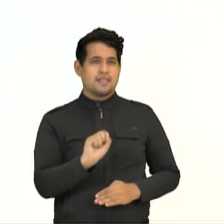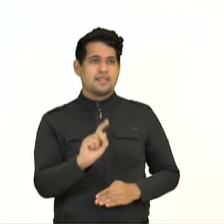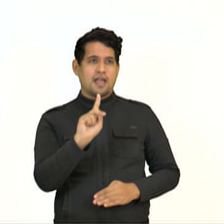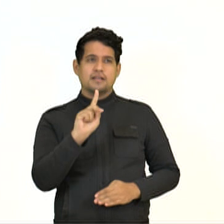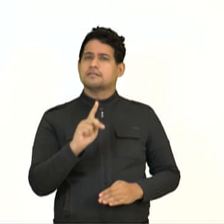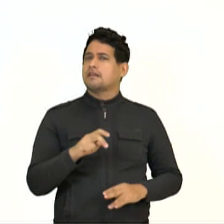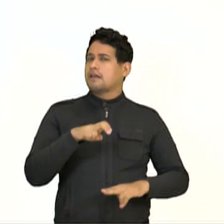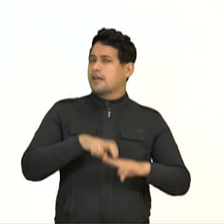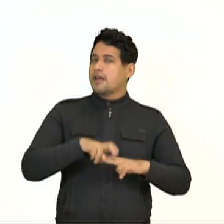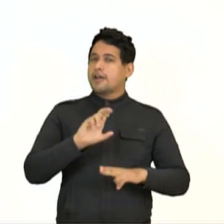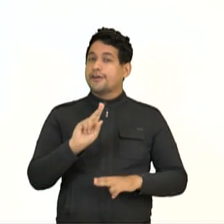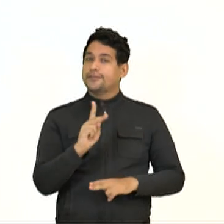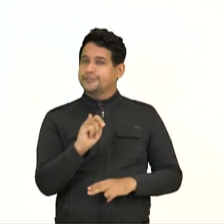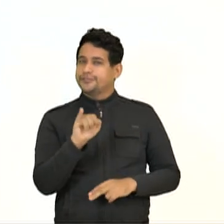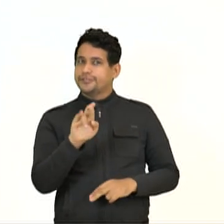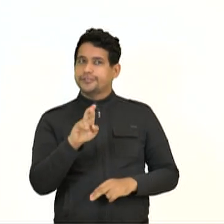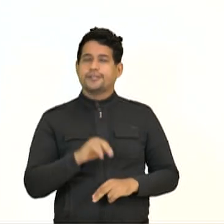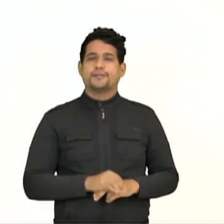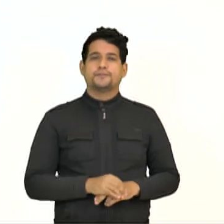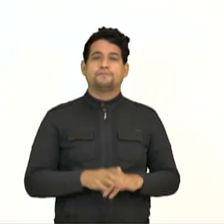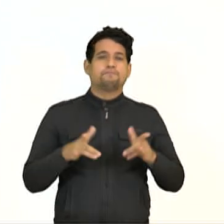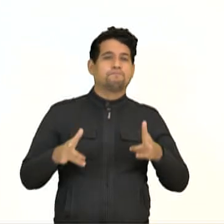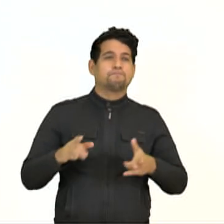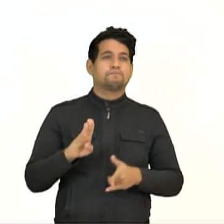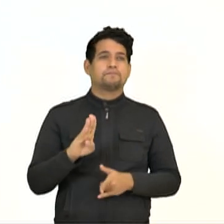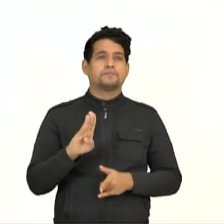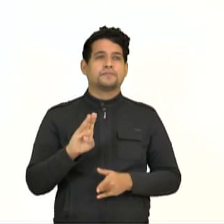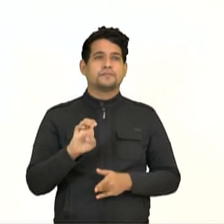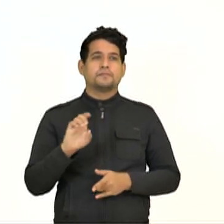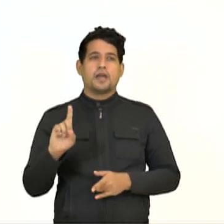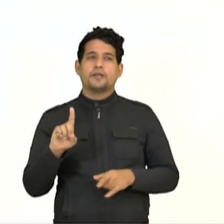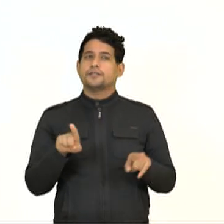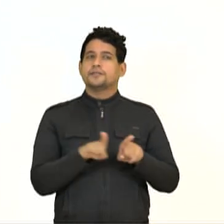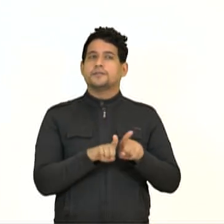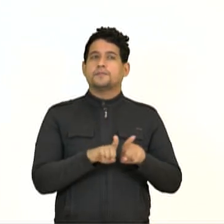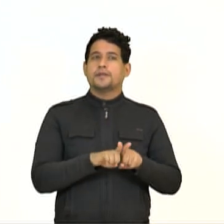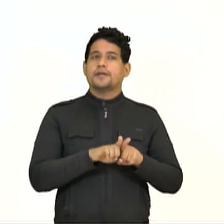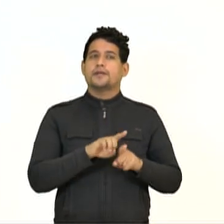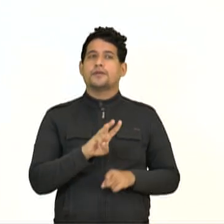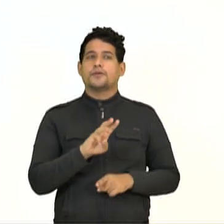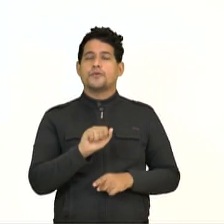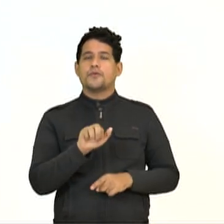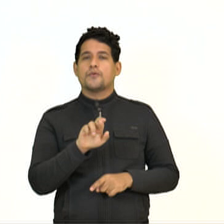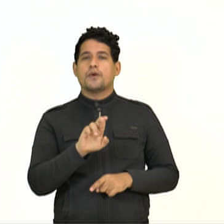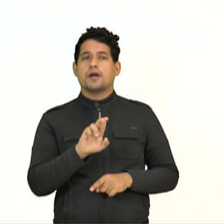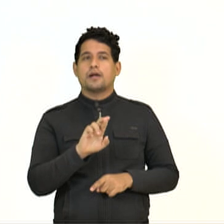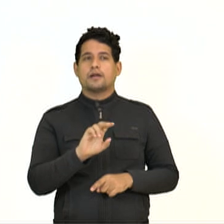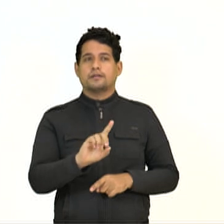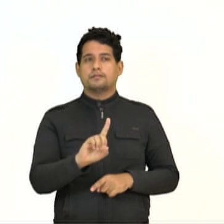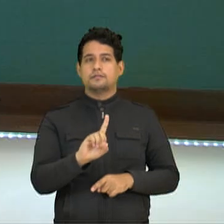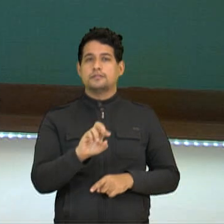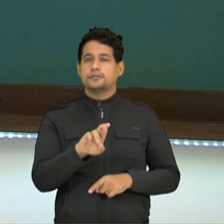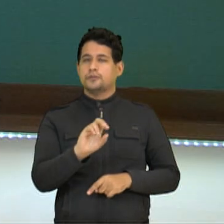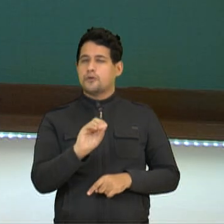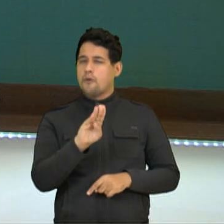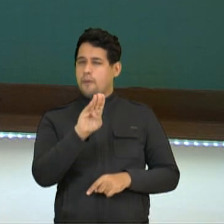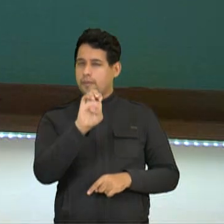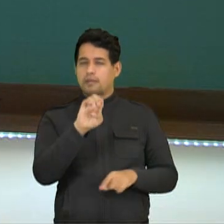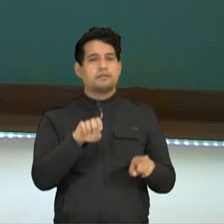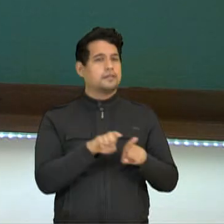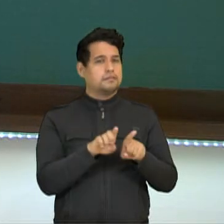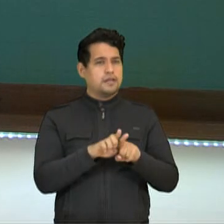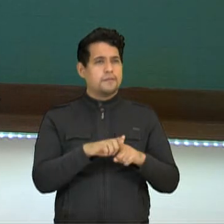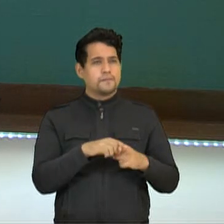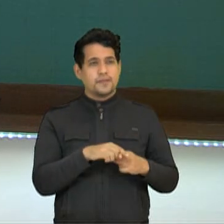chair, a bed e o meu wardrobe, certo? Então a minha escrivaninha, a cadeira,